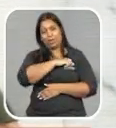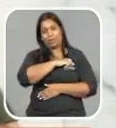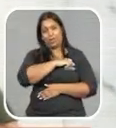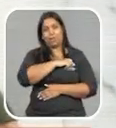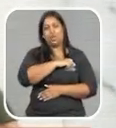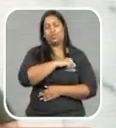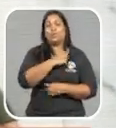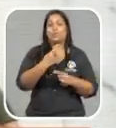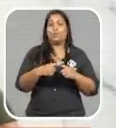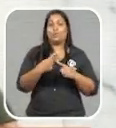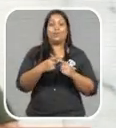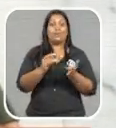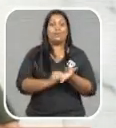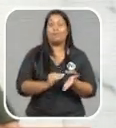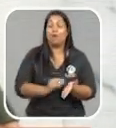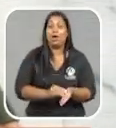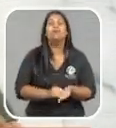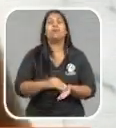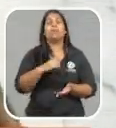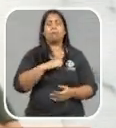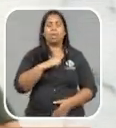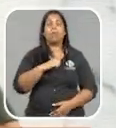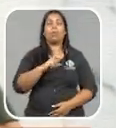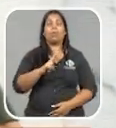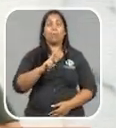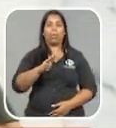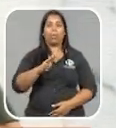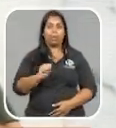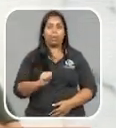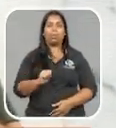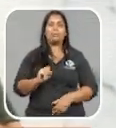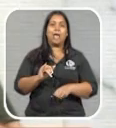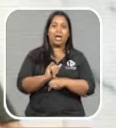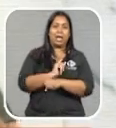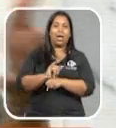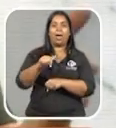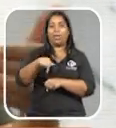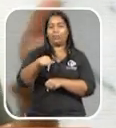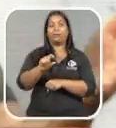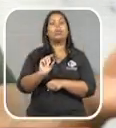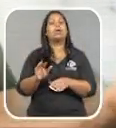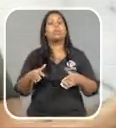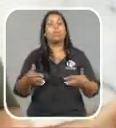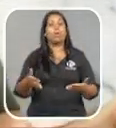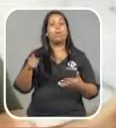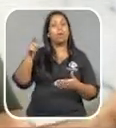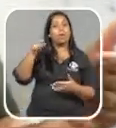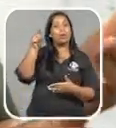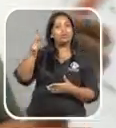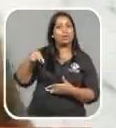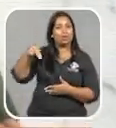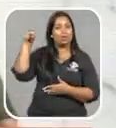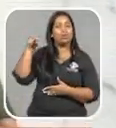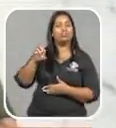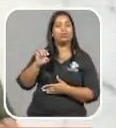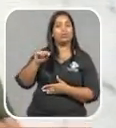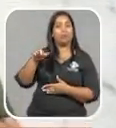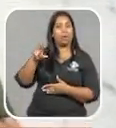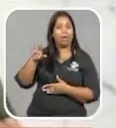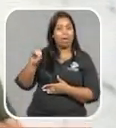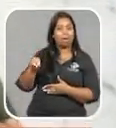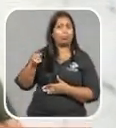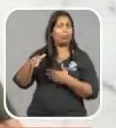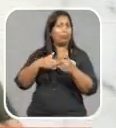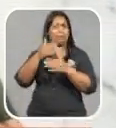mais estratégicas aqui, que é a da Zona Norte, que é a do Eldorado, que qualquer um que passa ali fala, não tem o menor sentido, você tem que construir uma nova